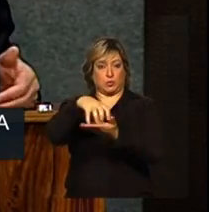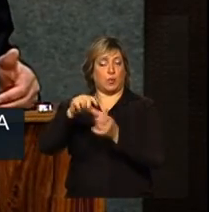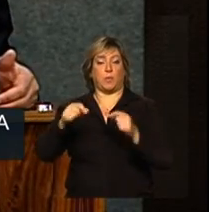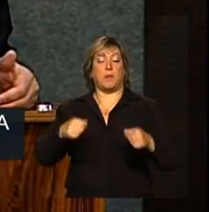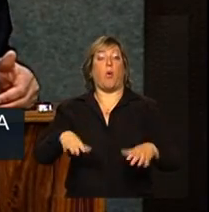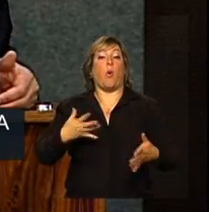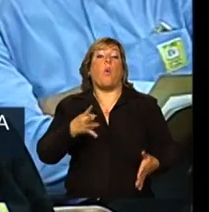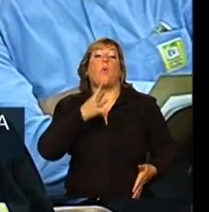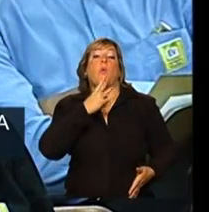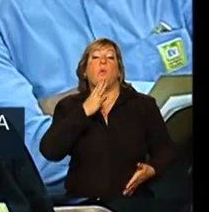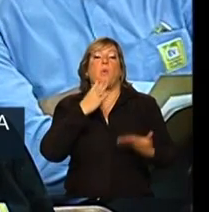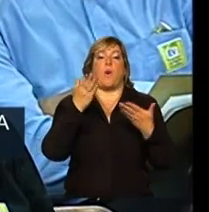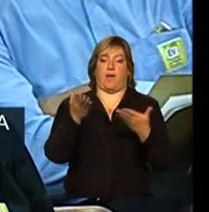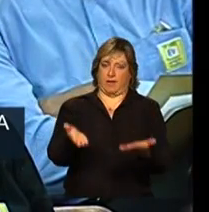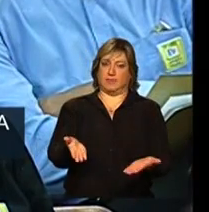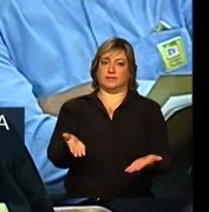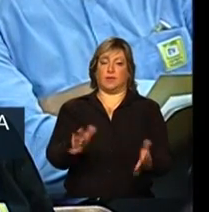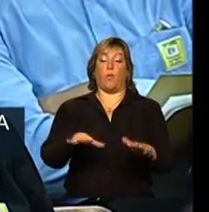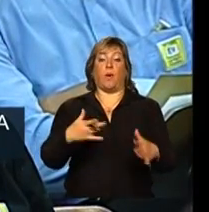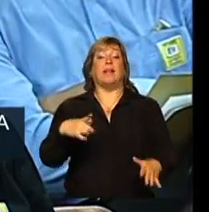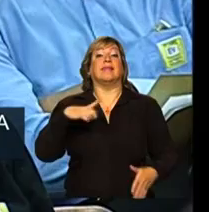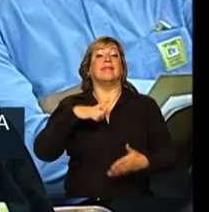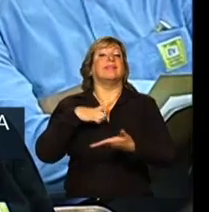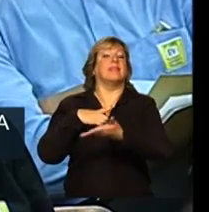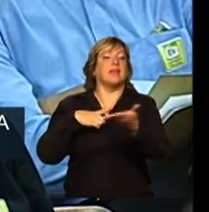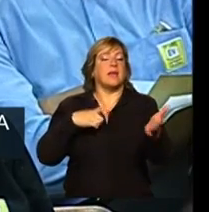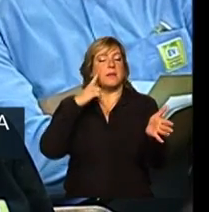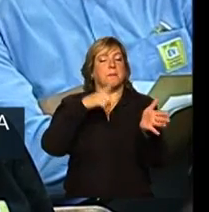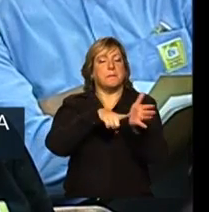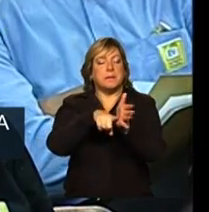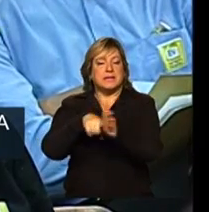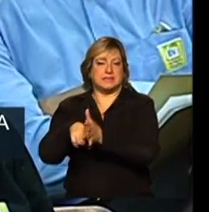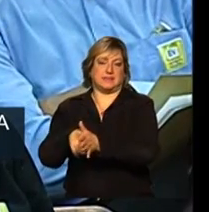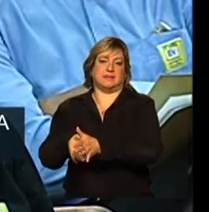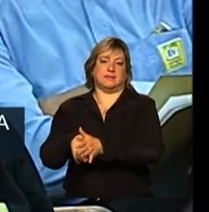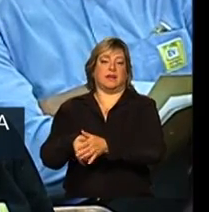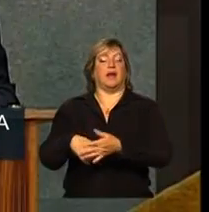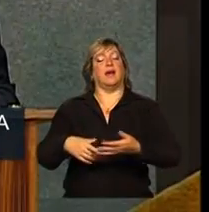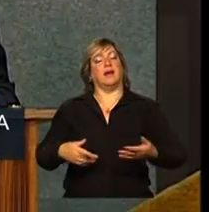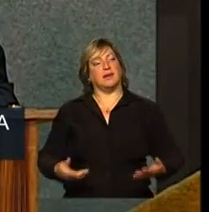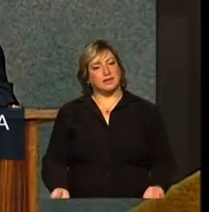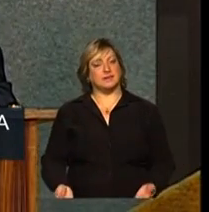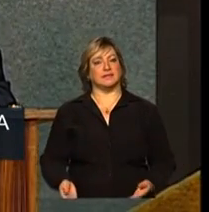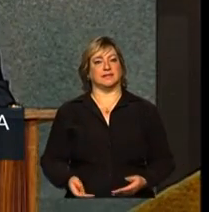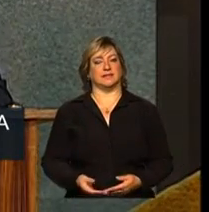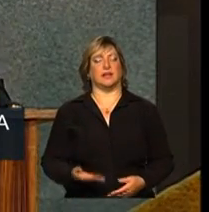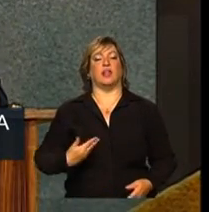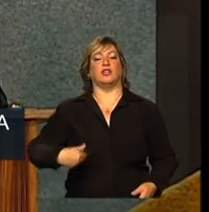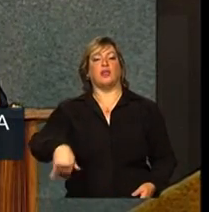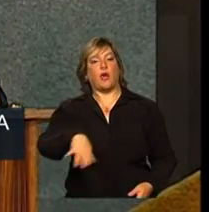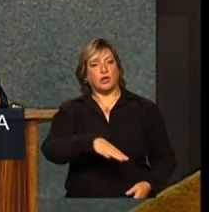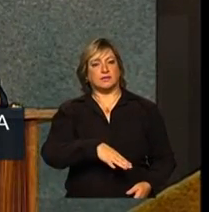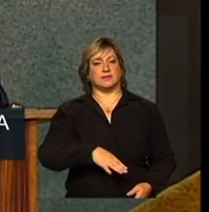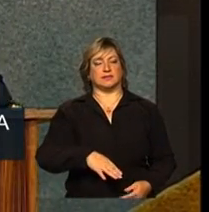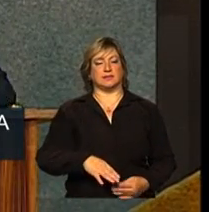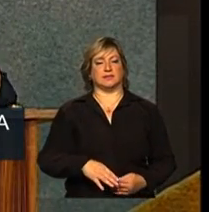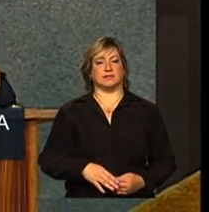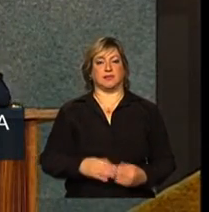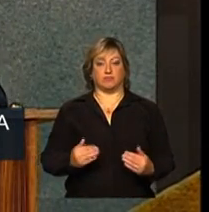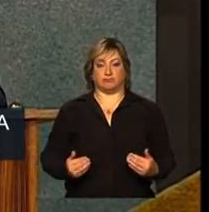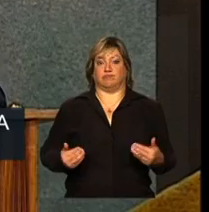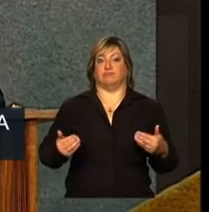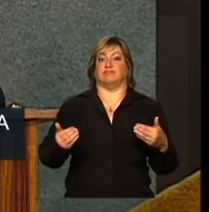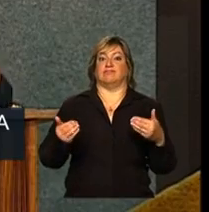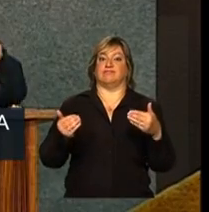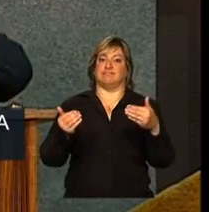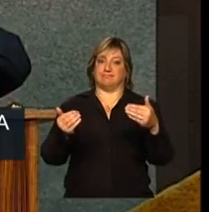se conhece, quando se tem pesquisado. E aí nós